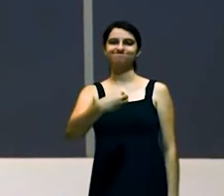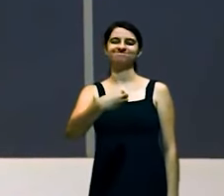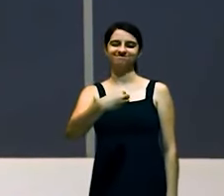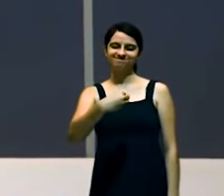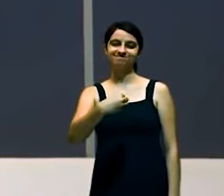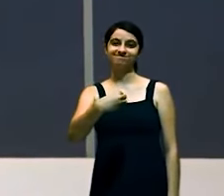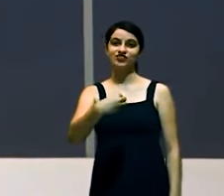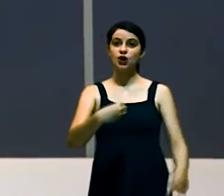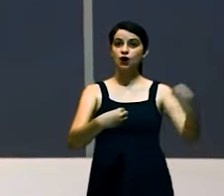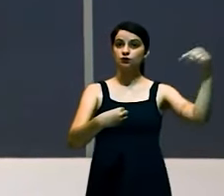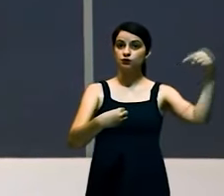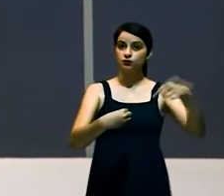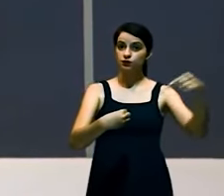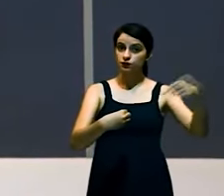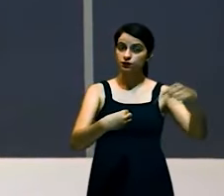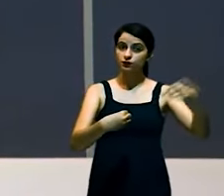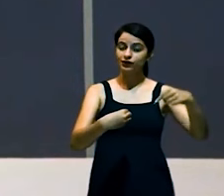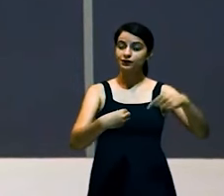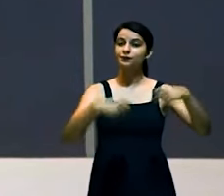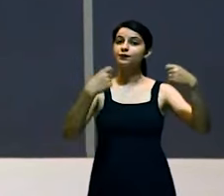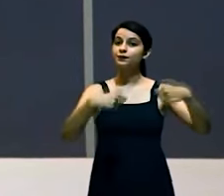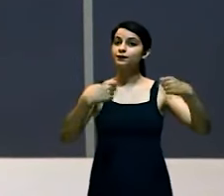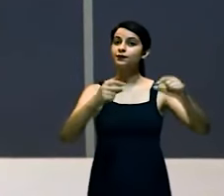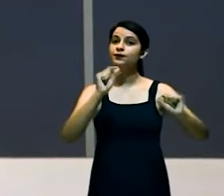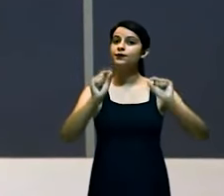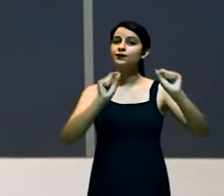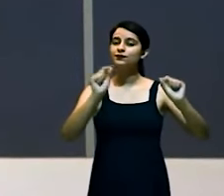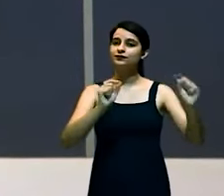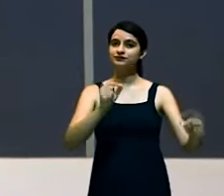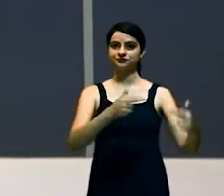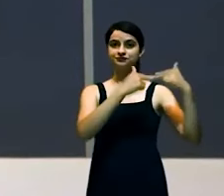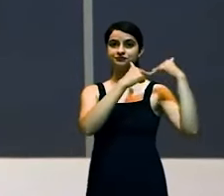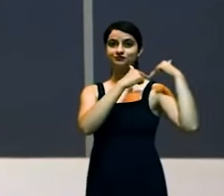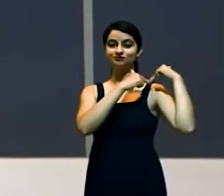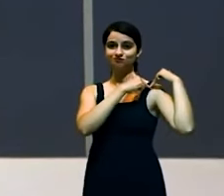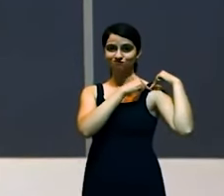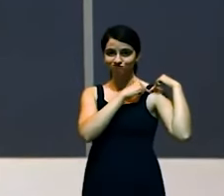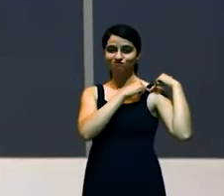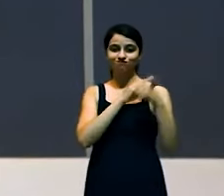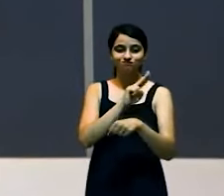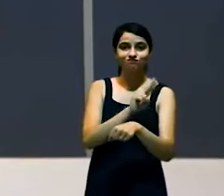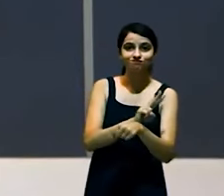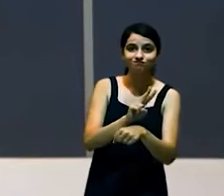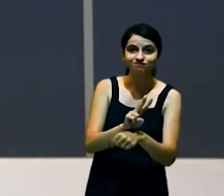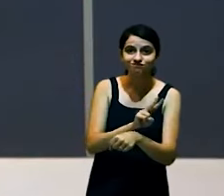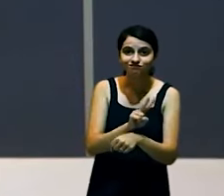Com esse presente veio a responsabilidade de cuidar,